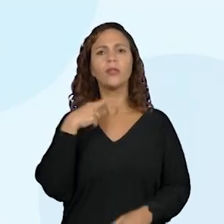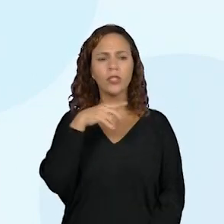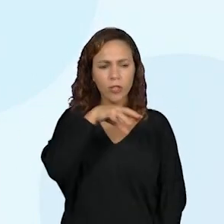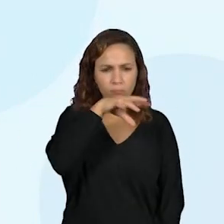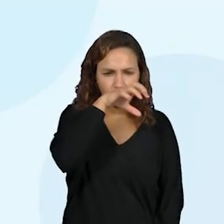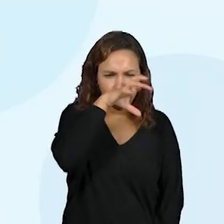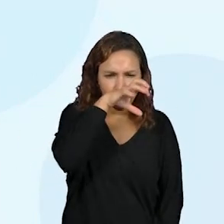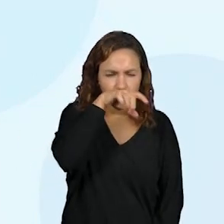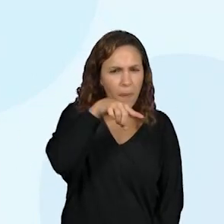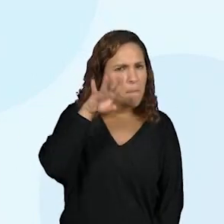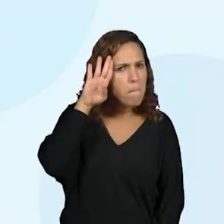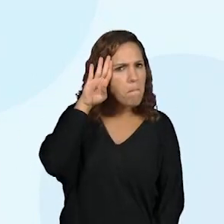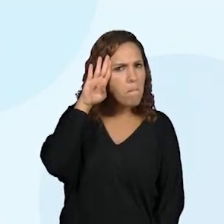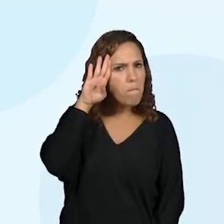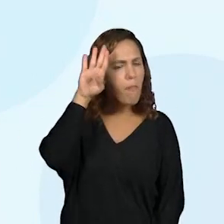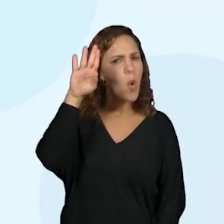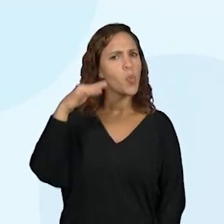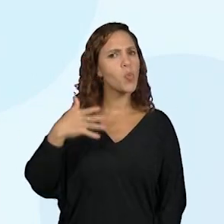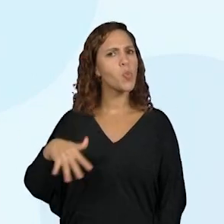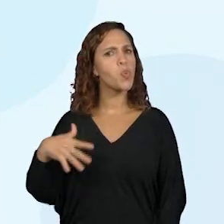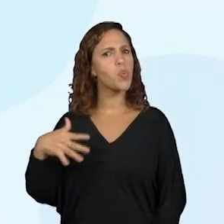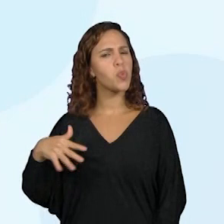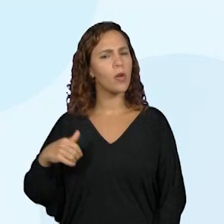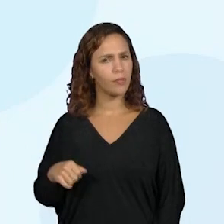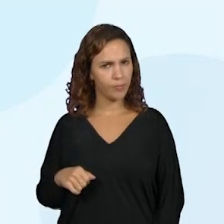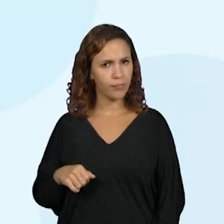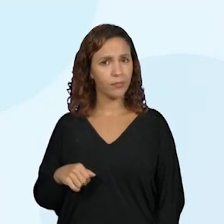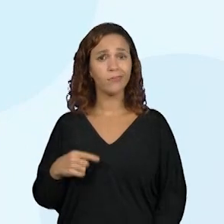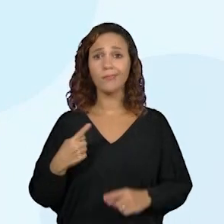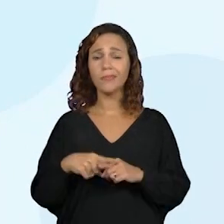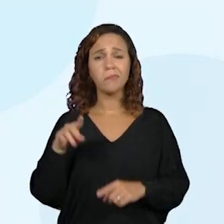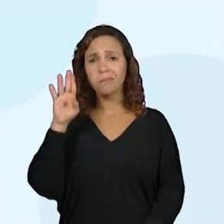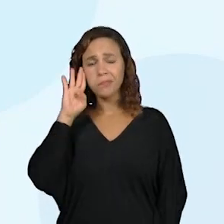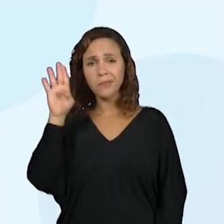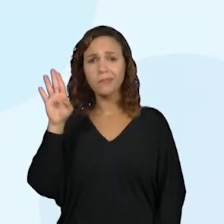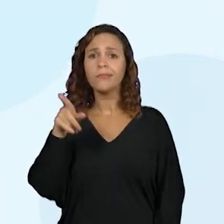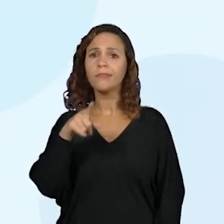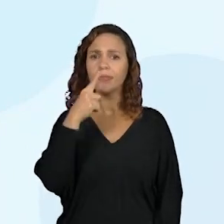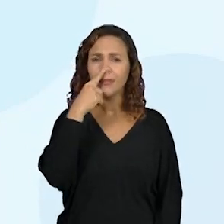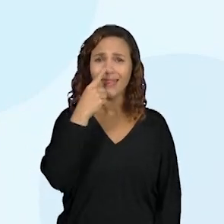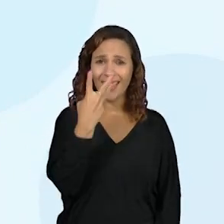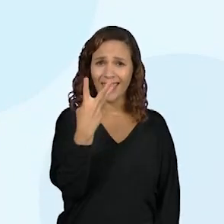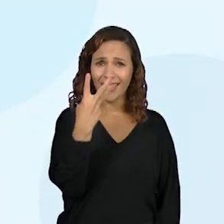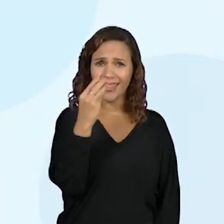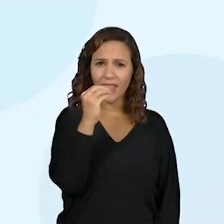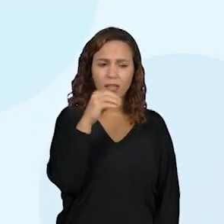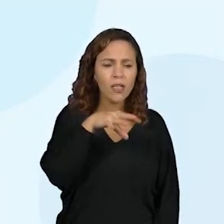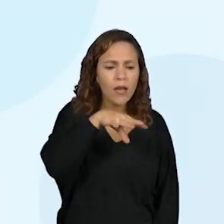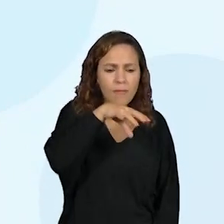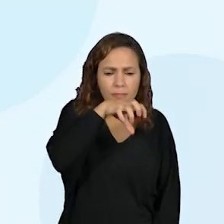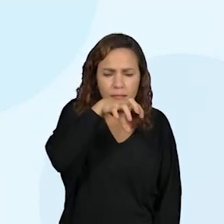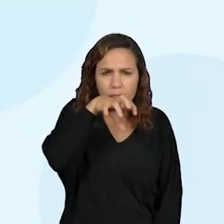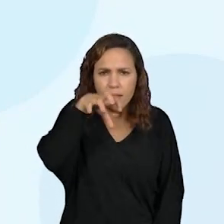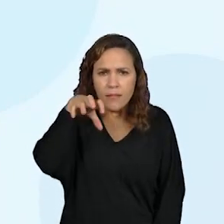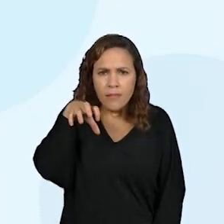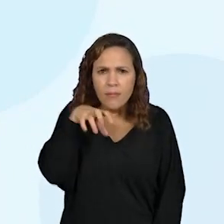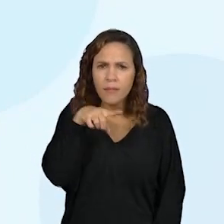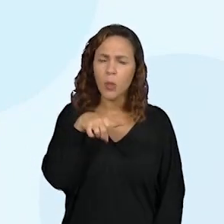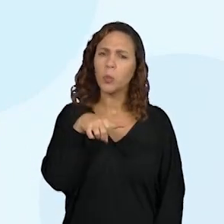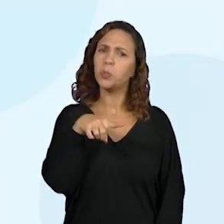considerado o principal sentido deles já que possuem 30 vezes mais sensores olfativos